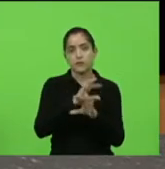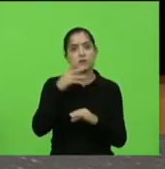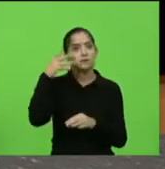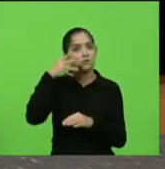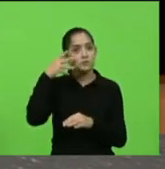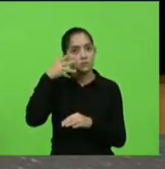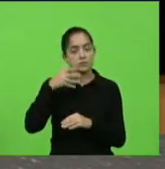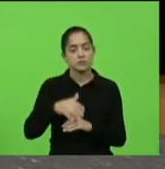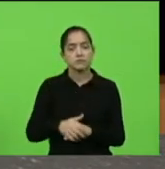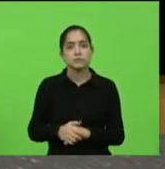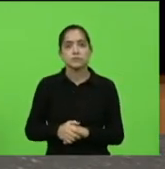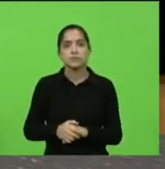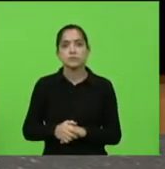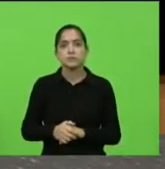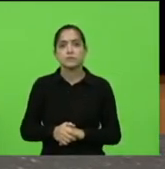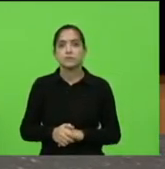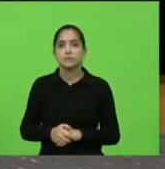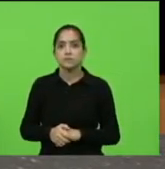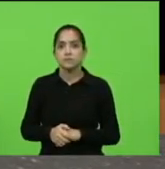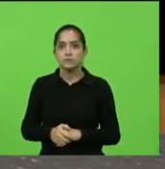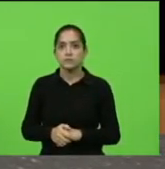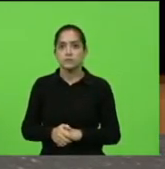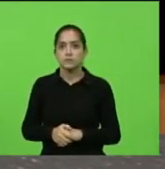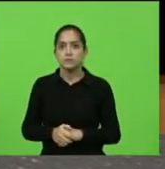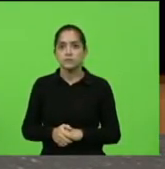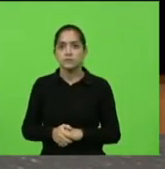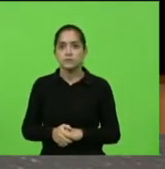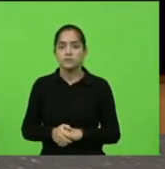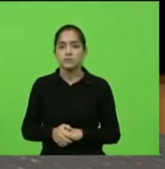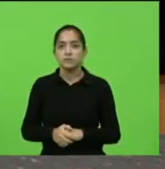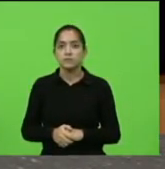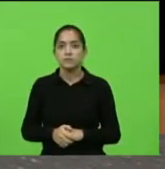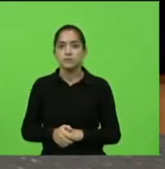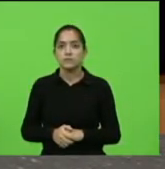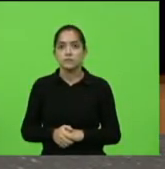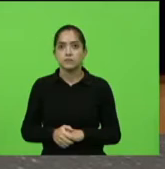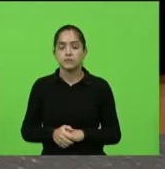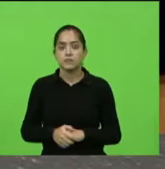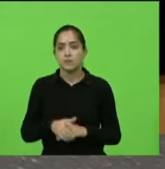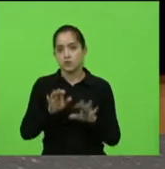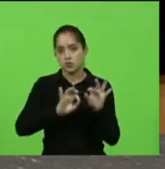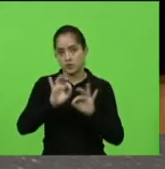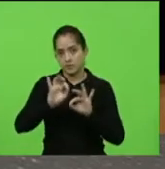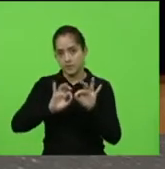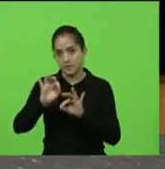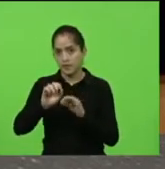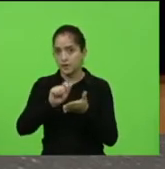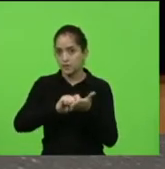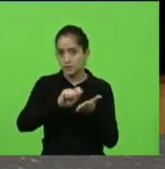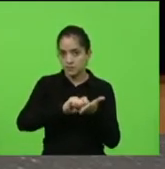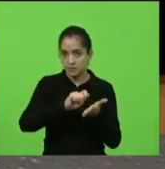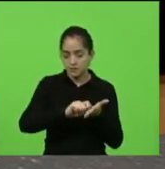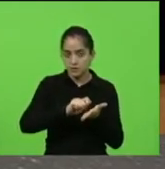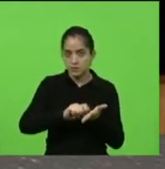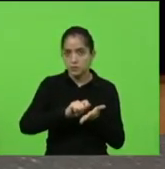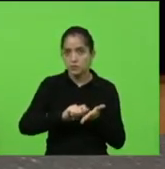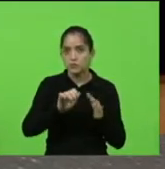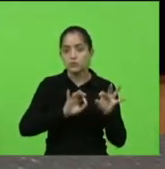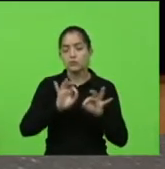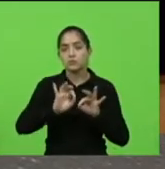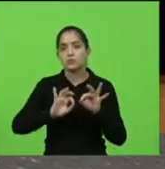Agradeço imensamente. Dada a importância do tema. Havia preparado, inclusive, por escrito,